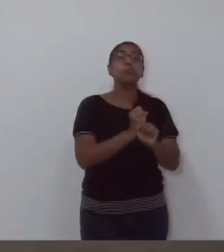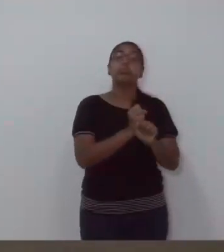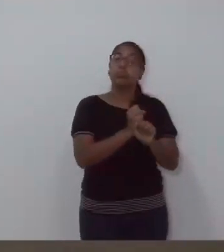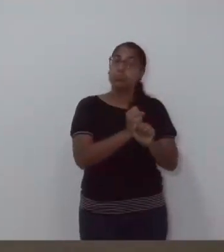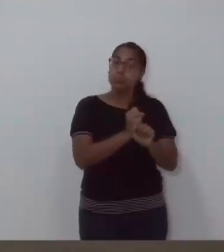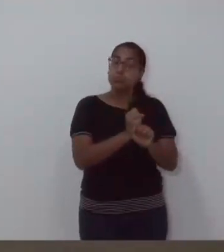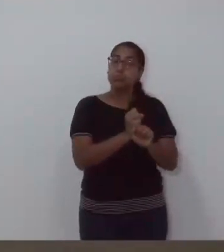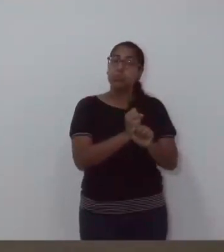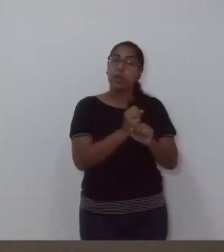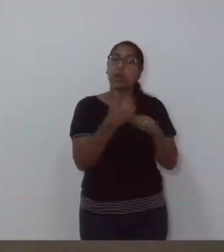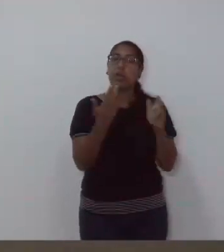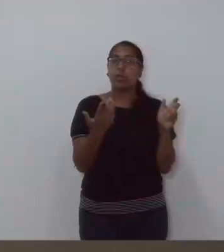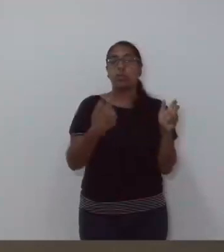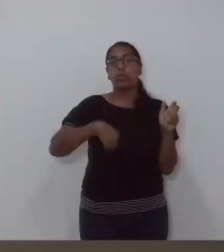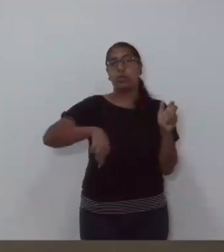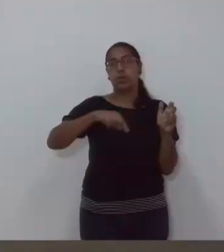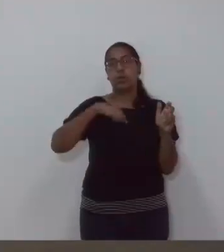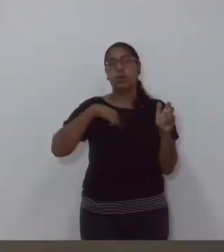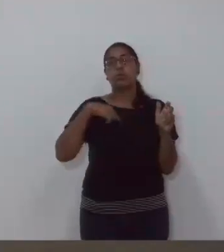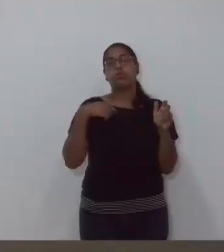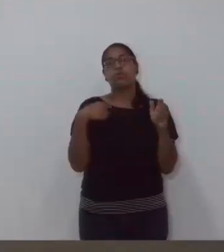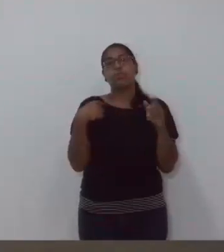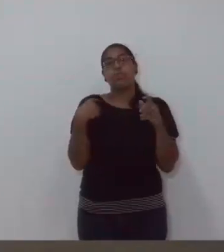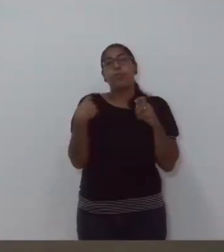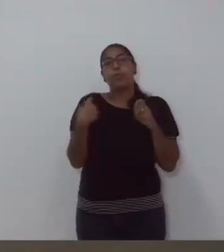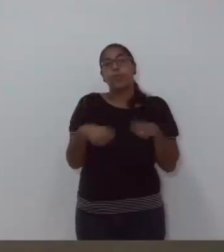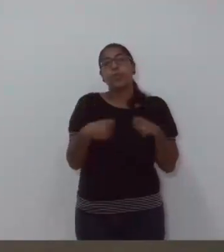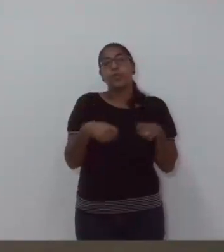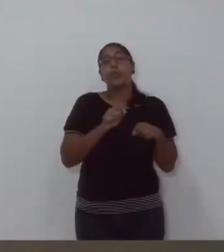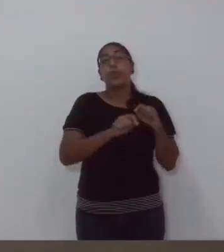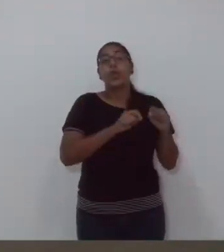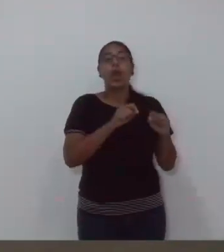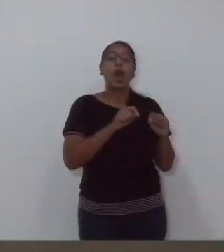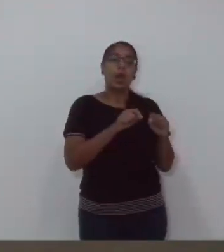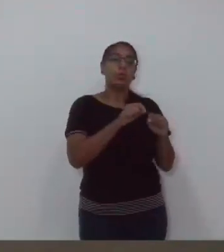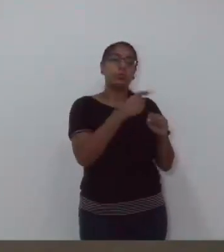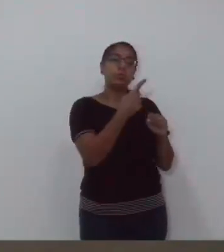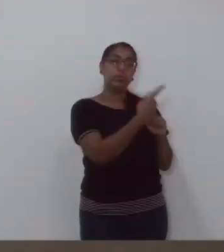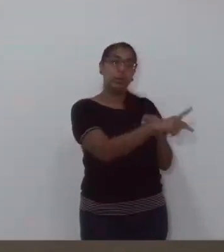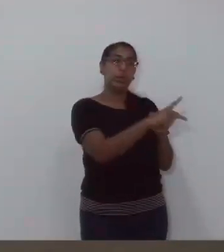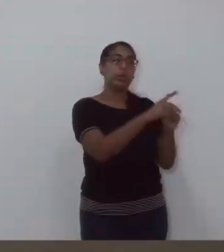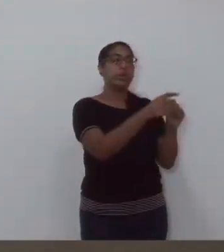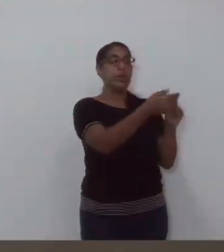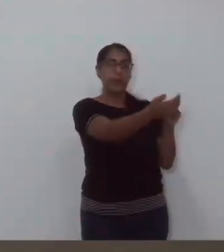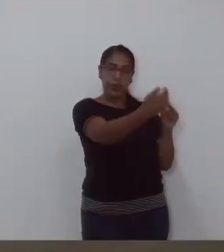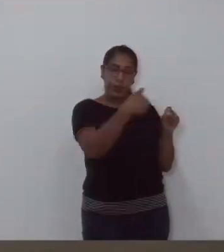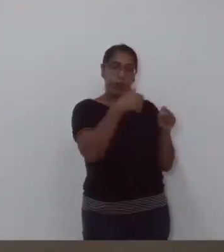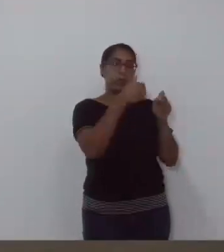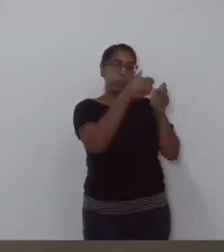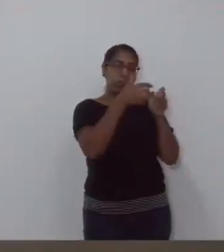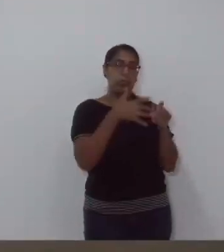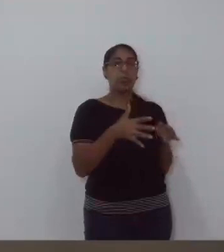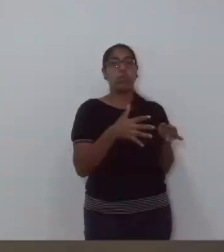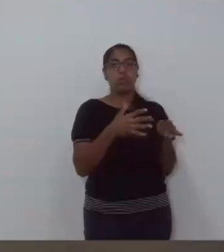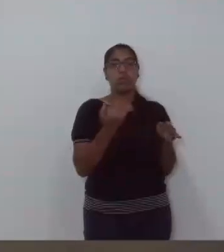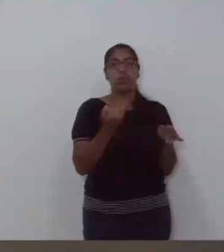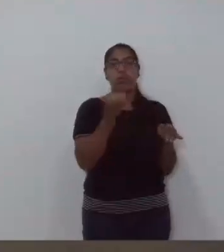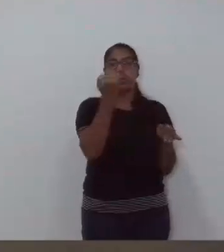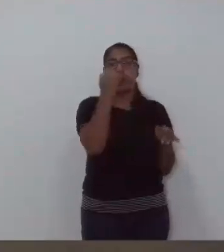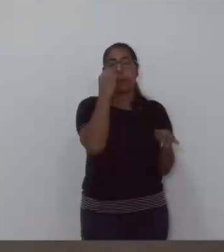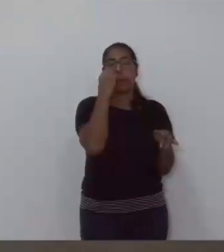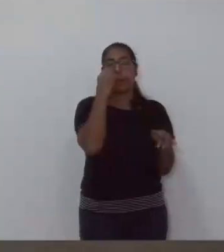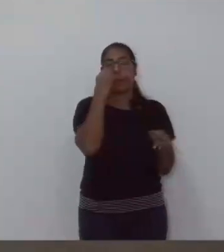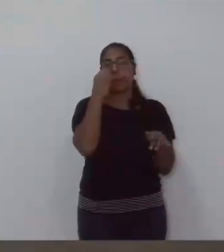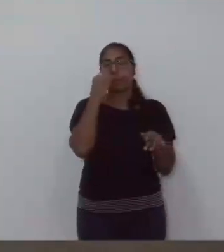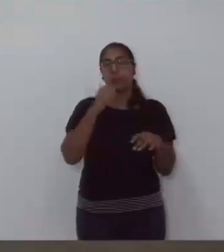eu acho que a gente, no mínimo, tem que dar a possibilidade de se esclarecer, e depois esclarecido, a mesma forma que foi usado, os meios que